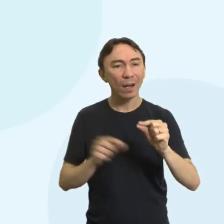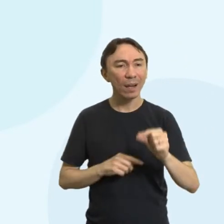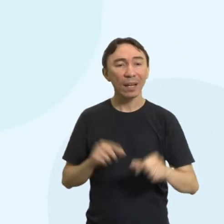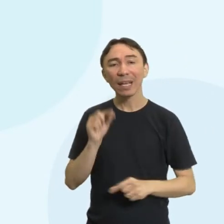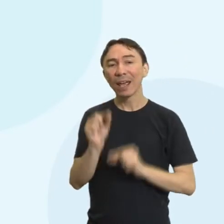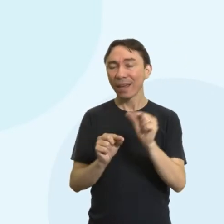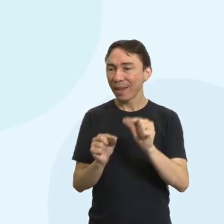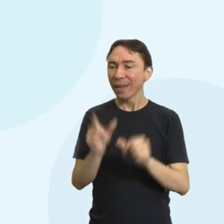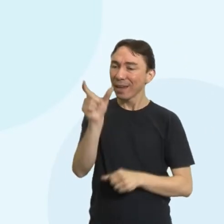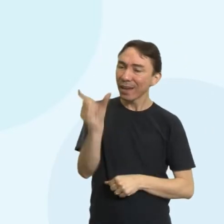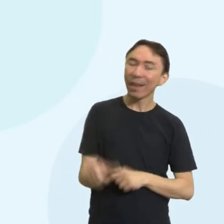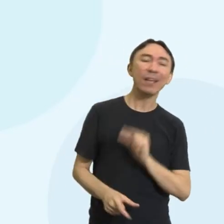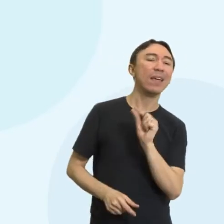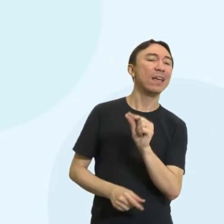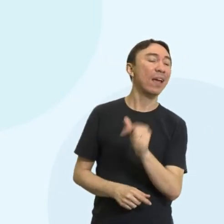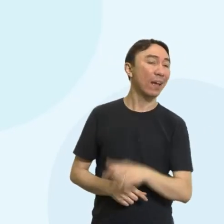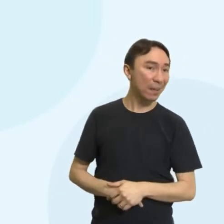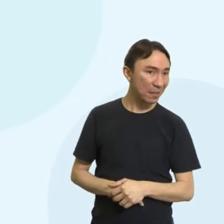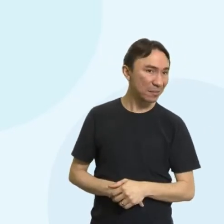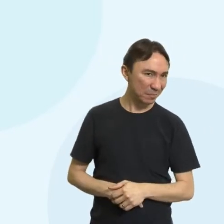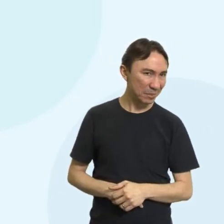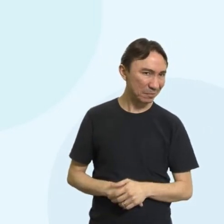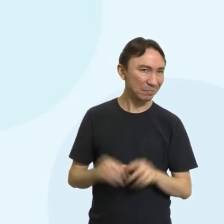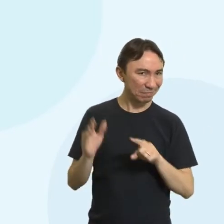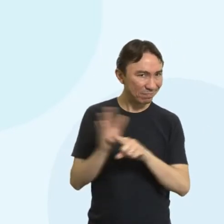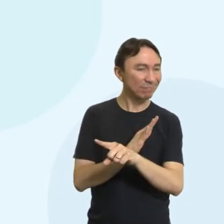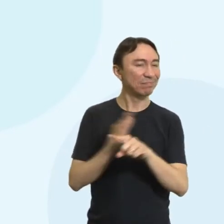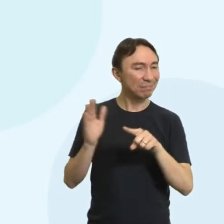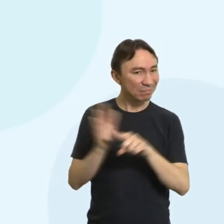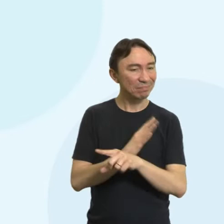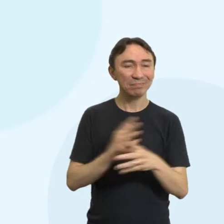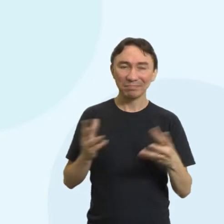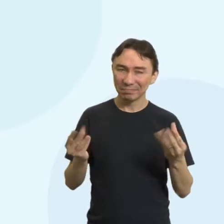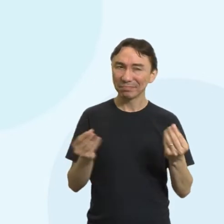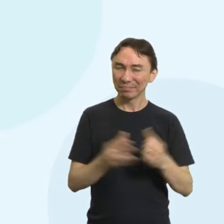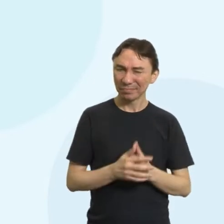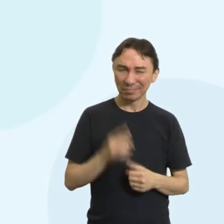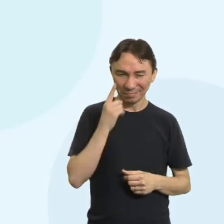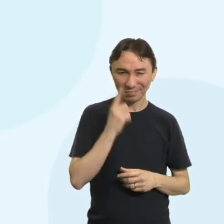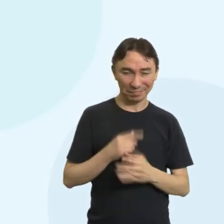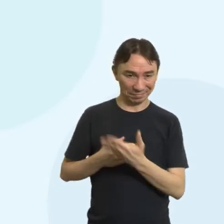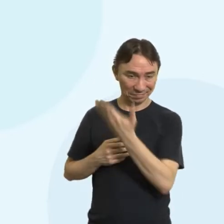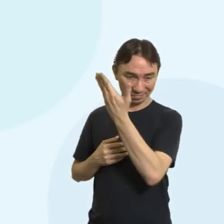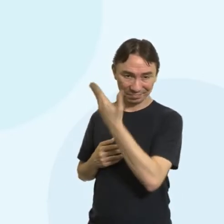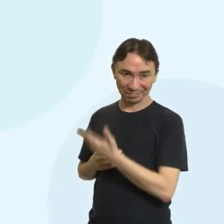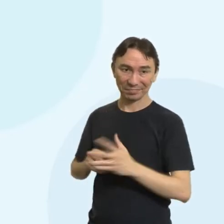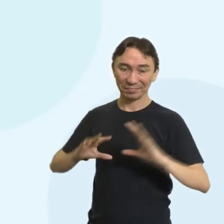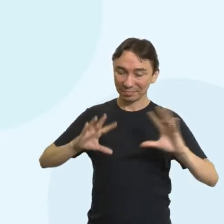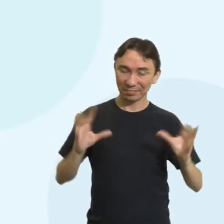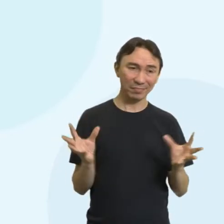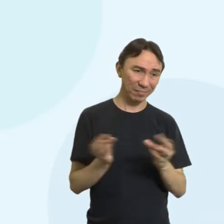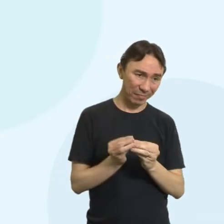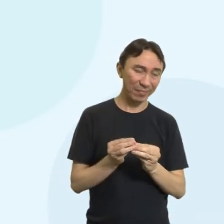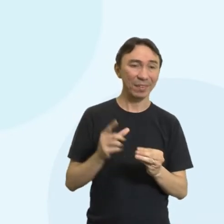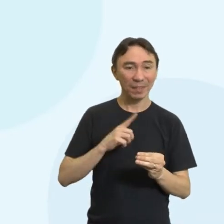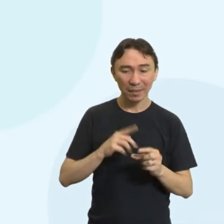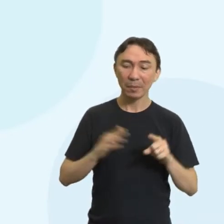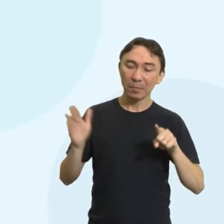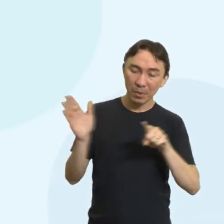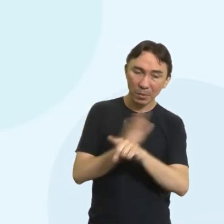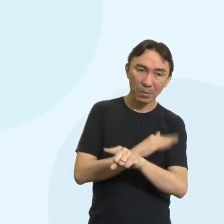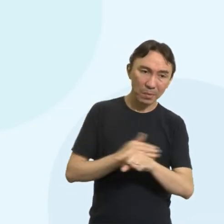Próximo slide. Nós trazemos aí um resuminho. Nós sabemos que existem as perguntas abertas e as